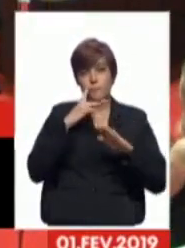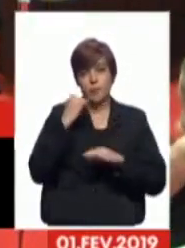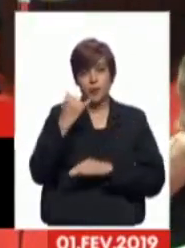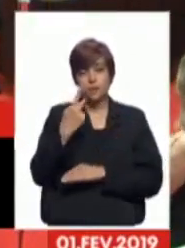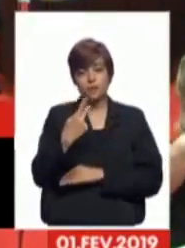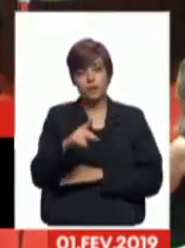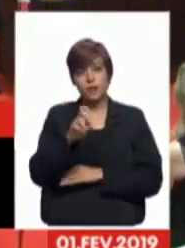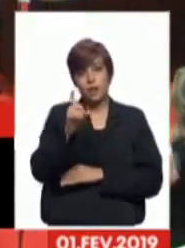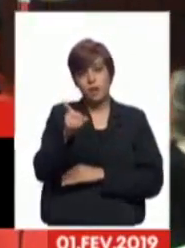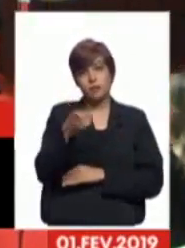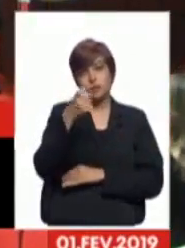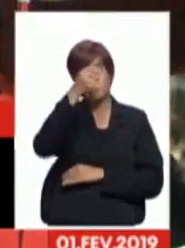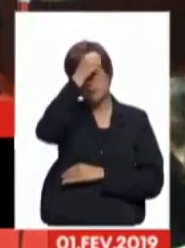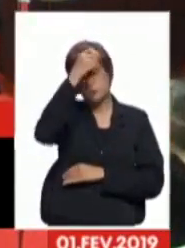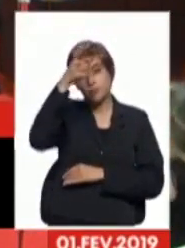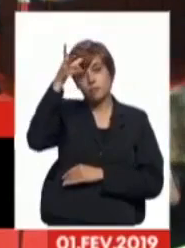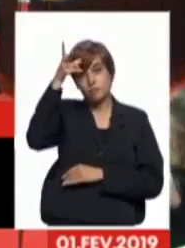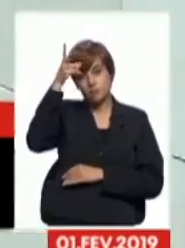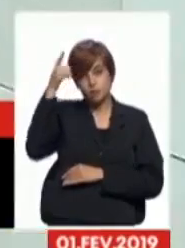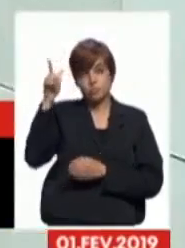Cota.